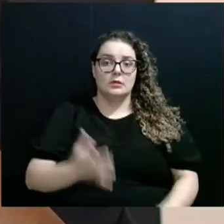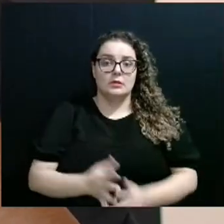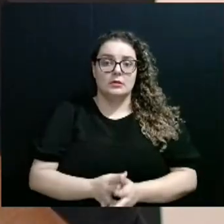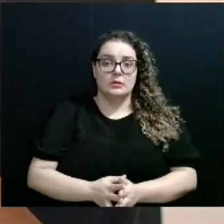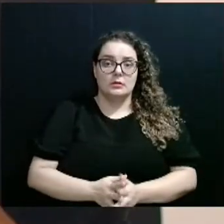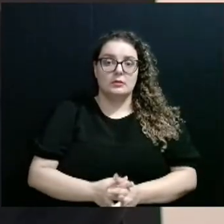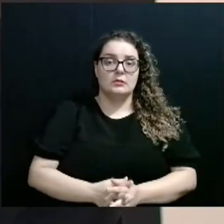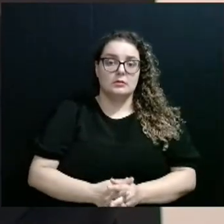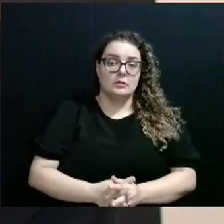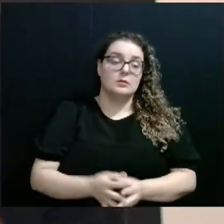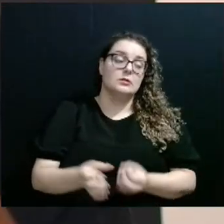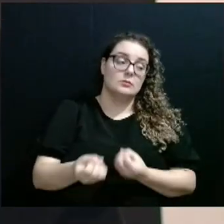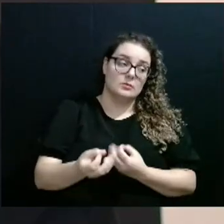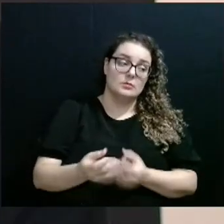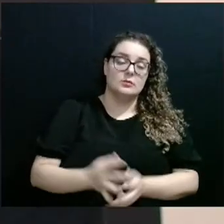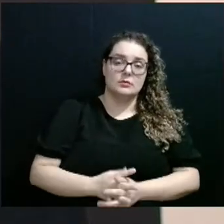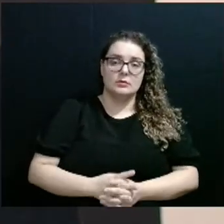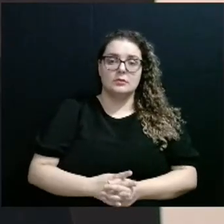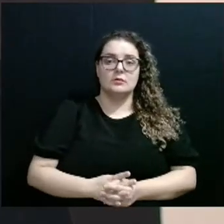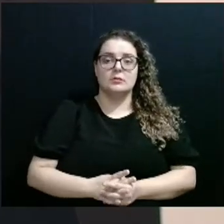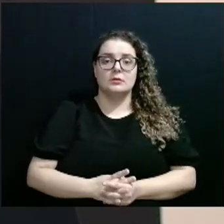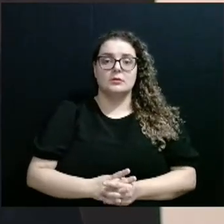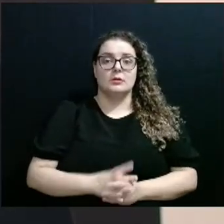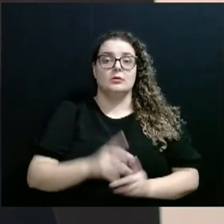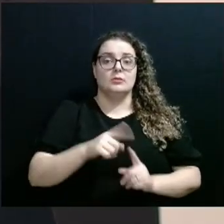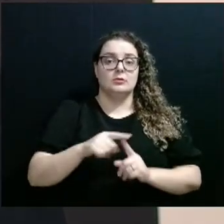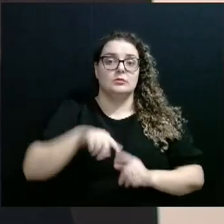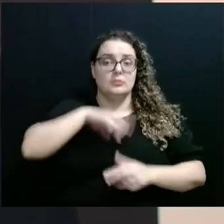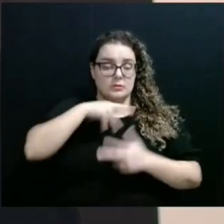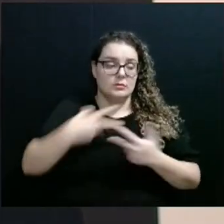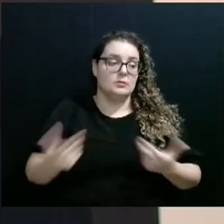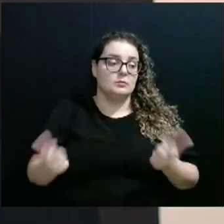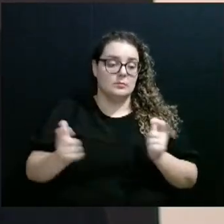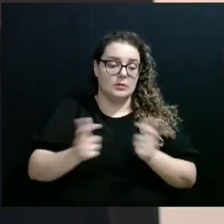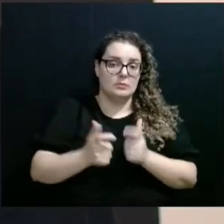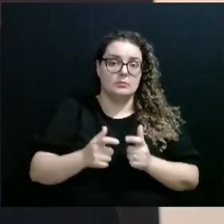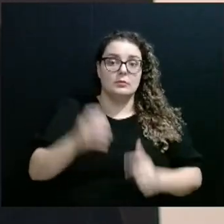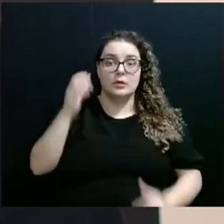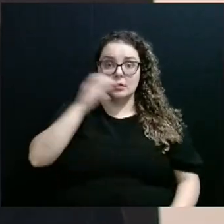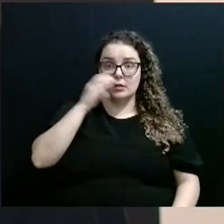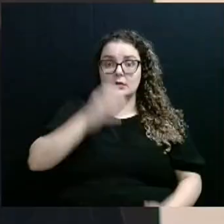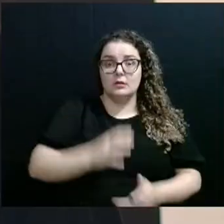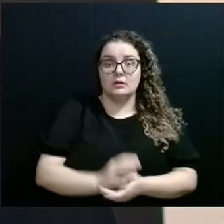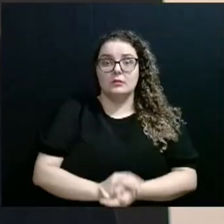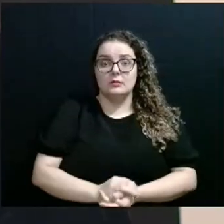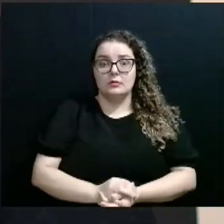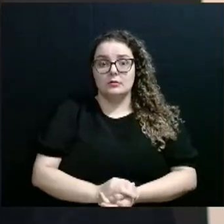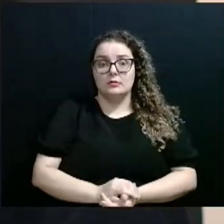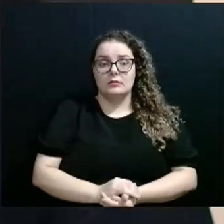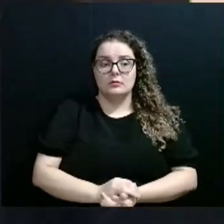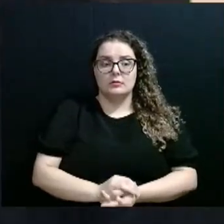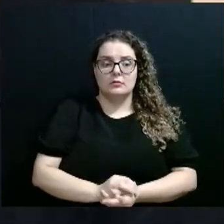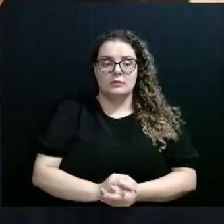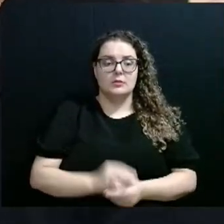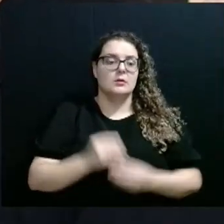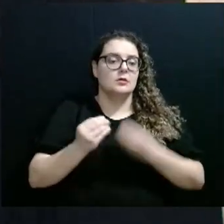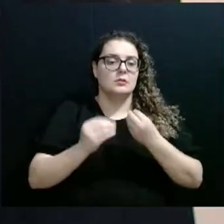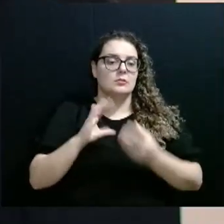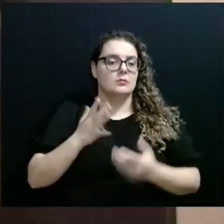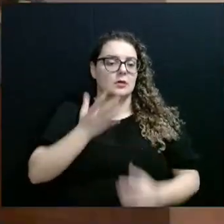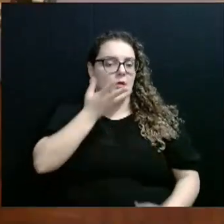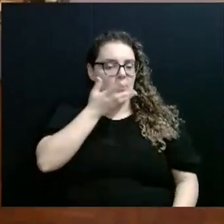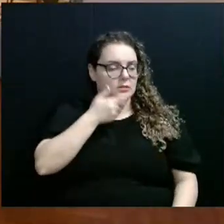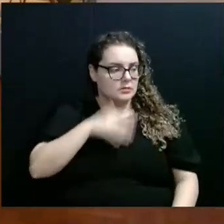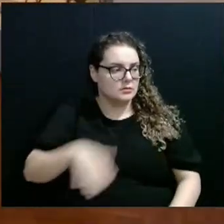as populações, né, as espécies começaram a diminuir mais rápido. Como que vai ser? As crianças vão